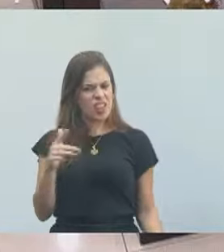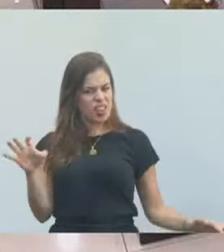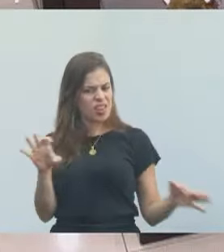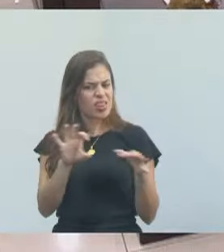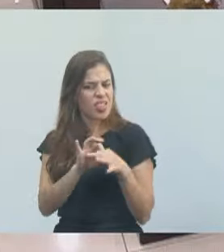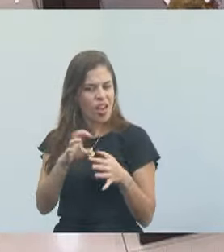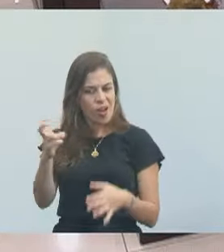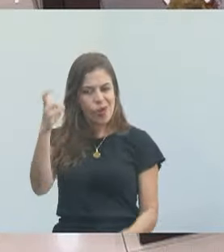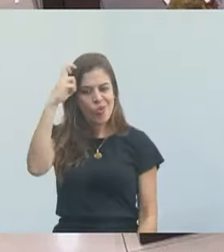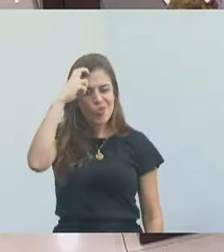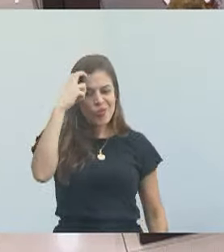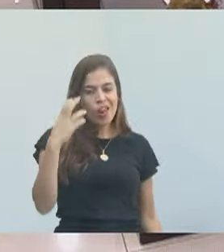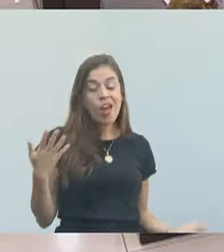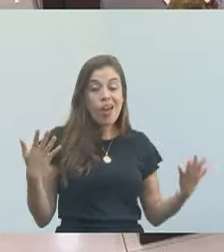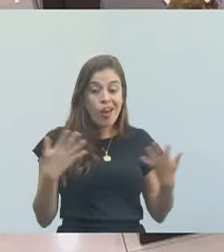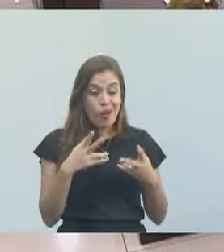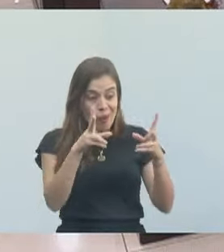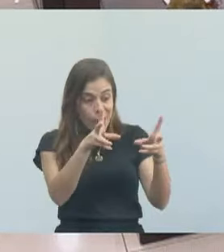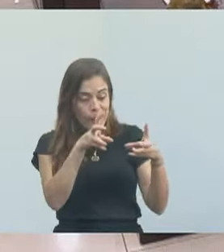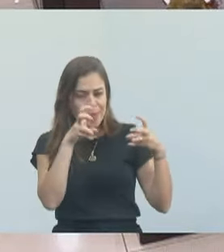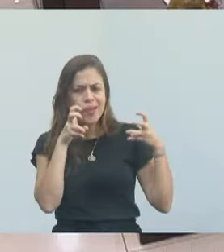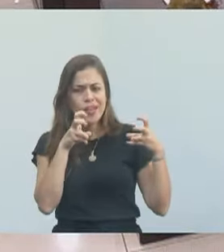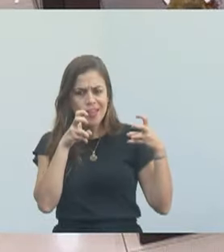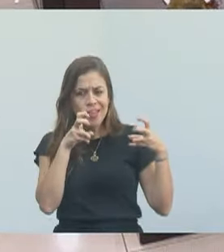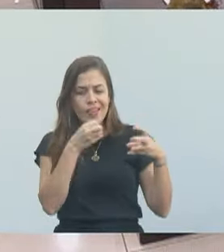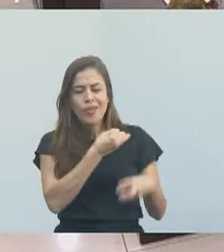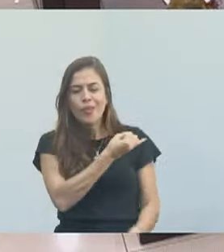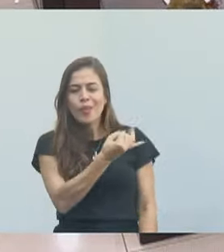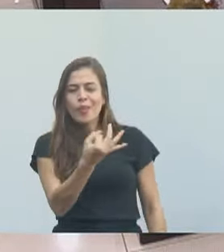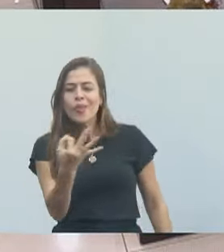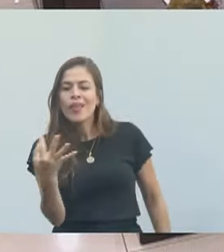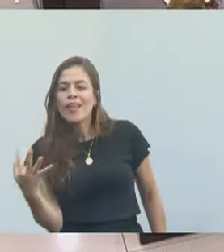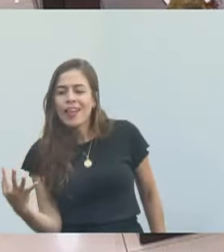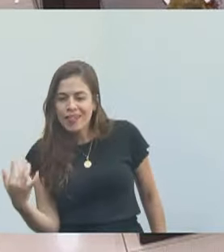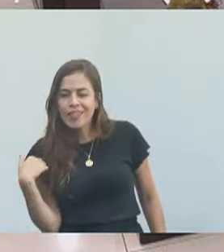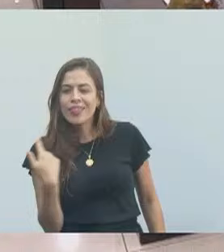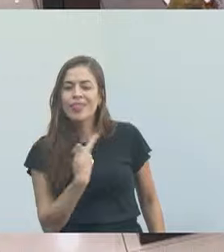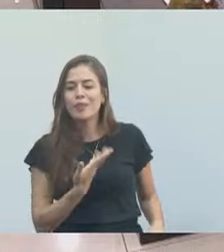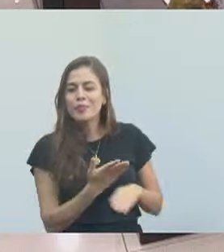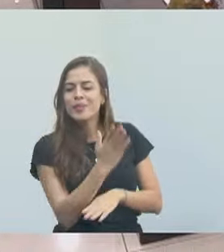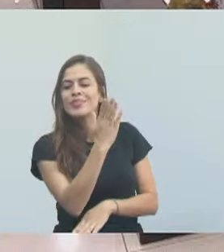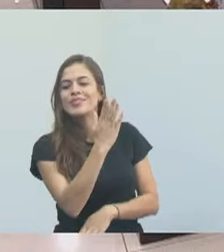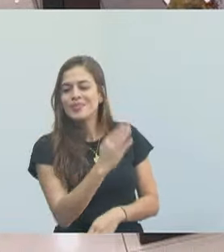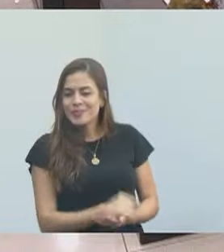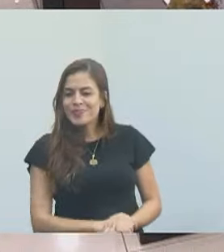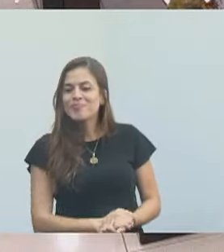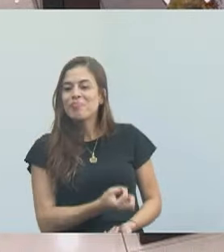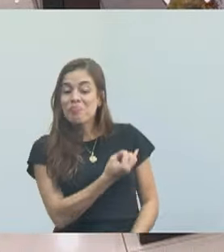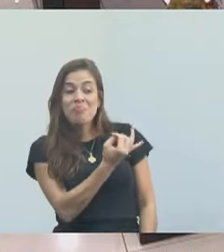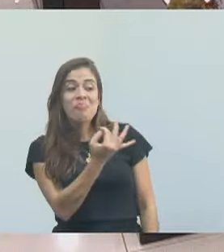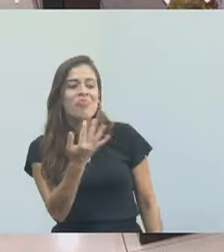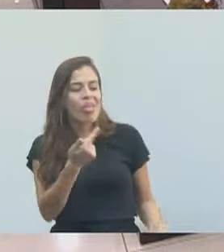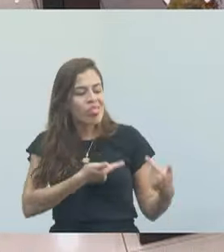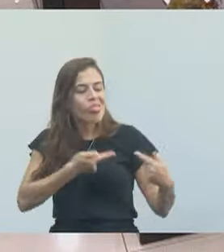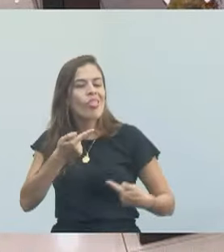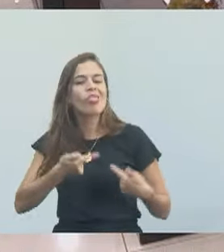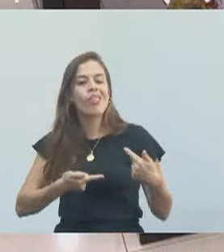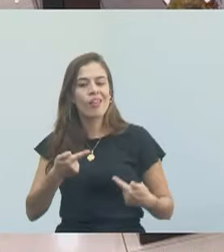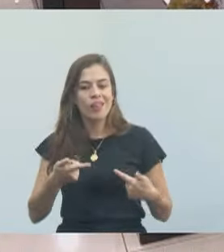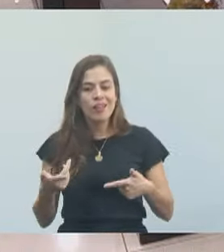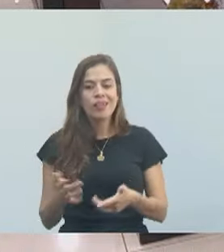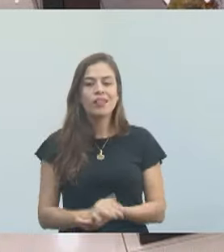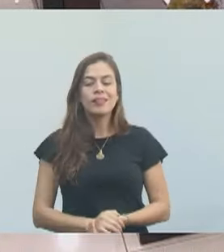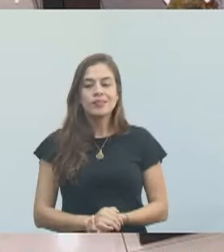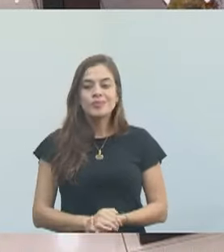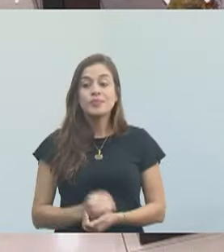com a cultura. E hoje percebo quantas coisas a gente participa e de quantas questões a gente discute